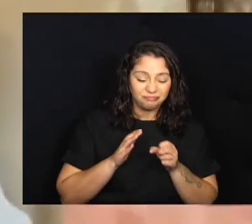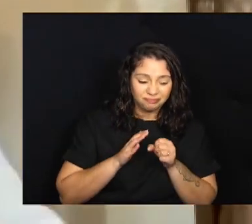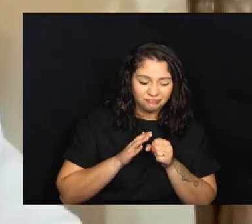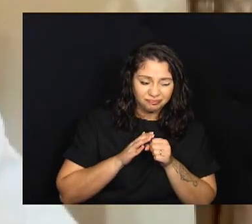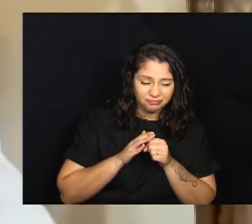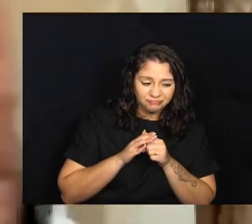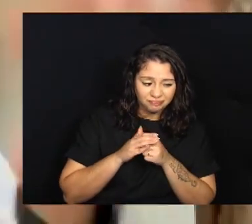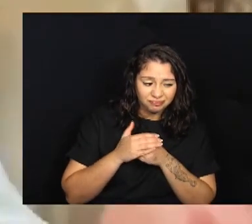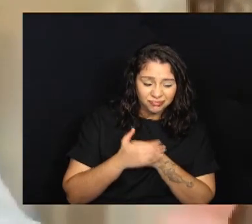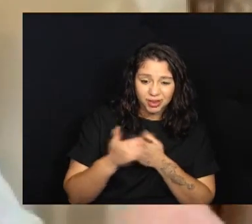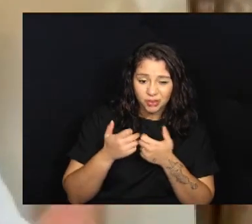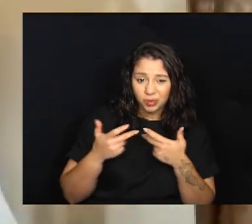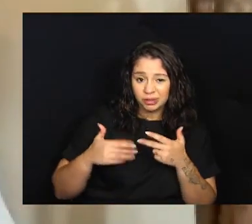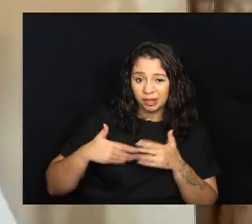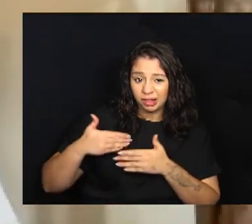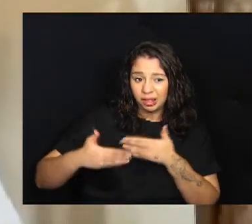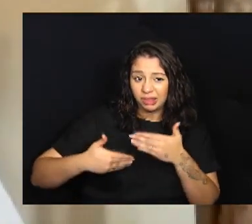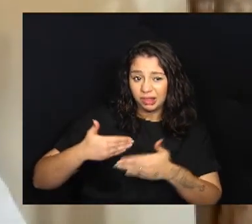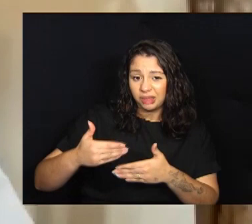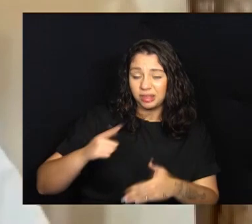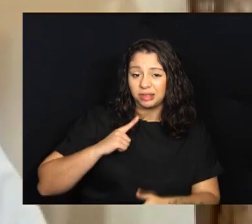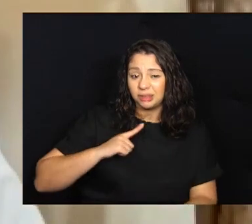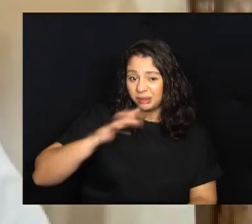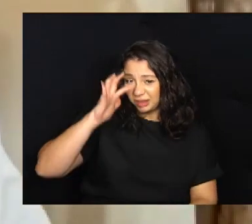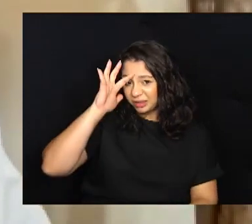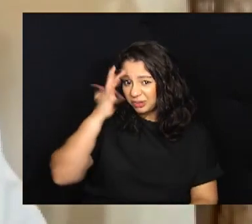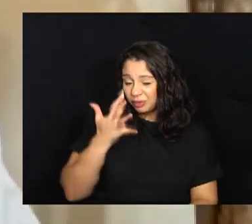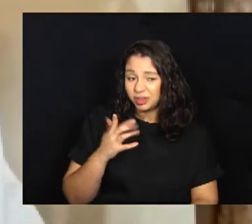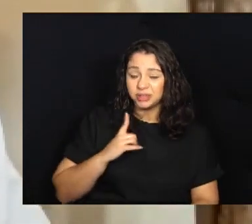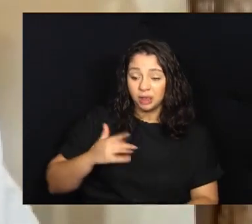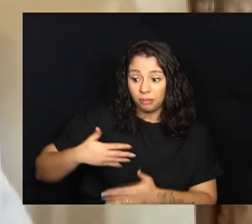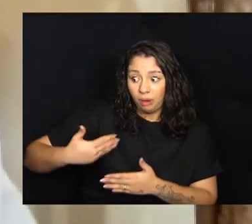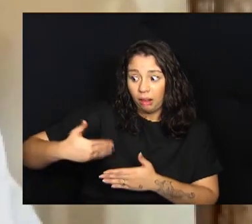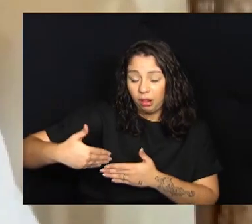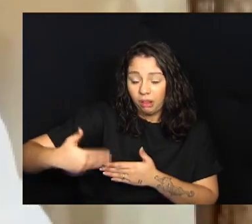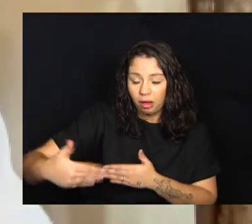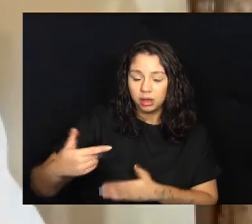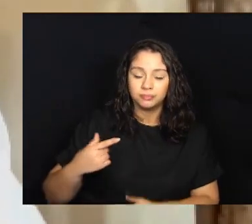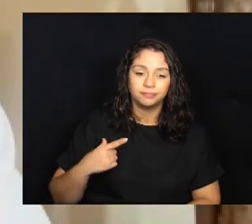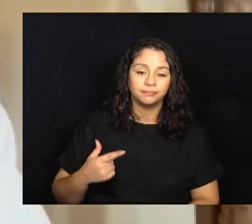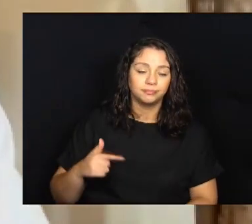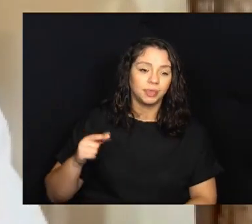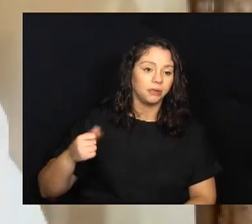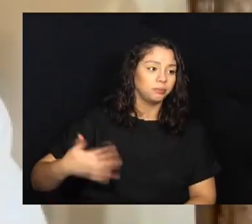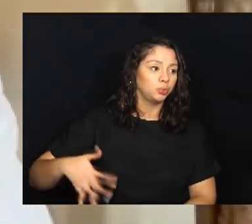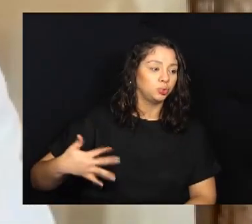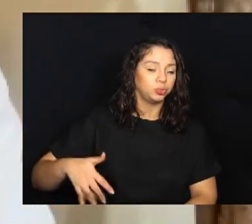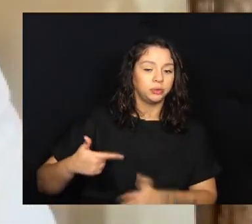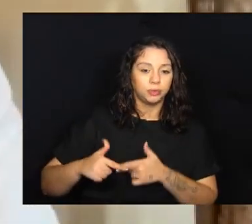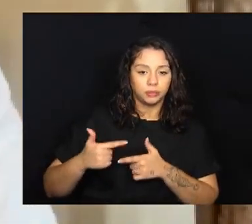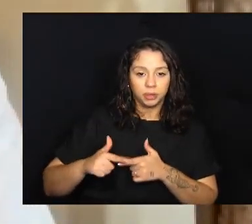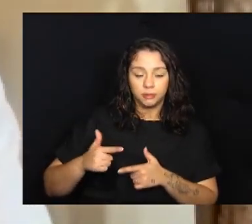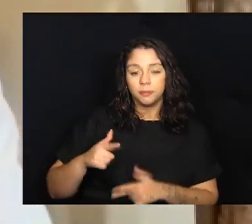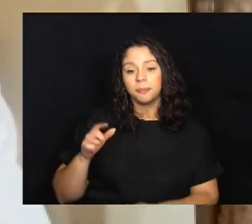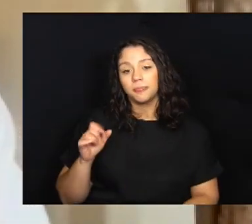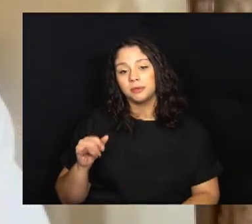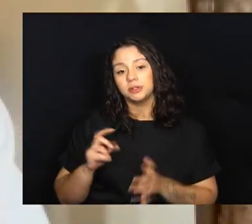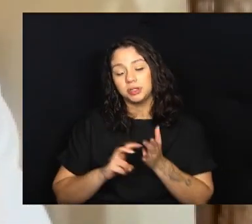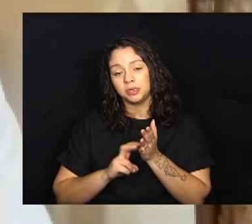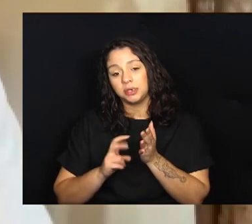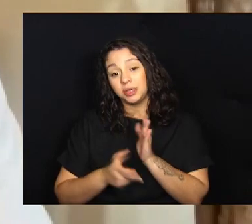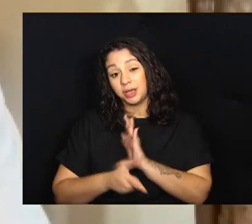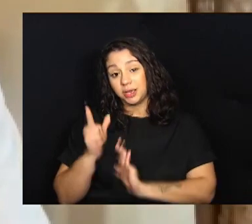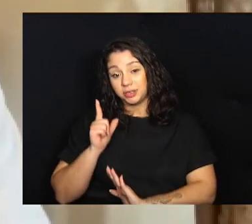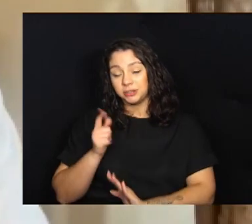vai passando e aí quando você vai tentar resolver já está lá na frente e o custo é muito maior para poder ajustar. Então, quanto mais cedo, melhor e